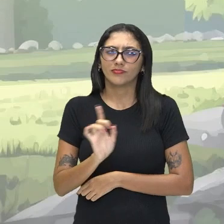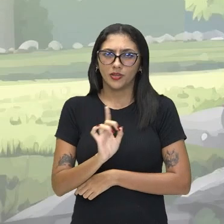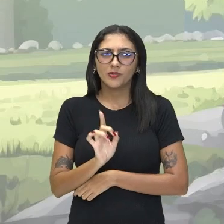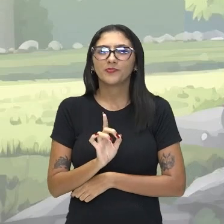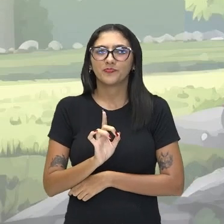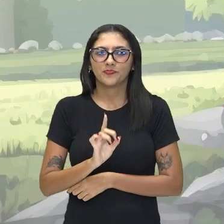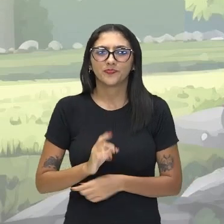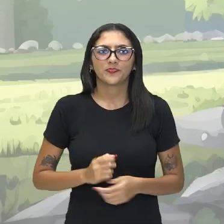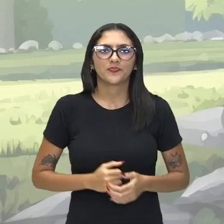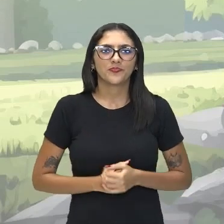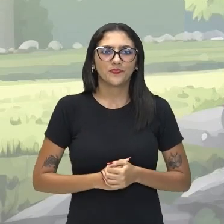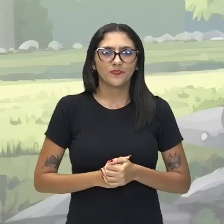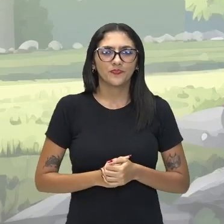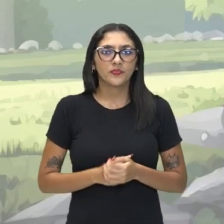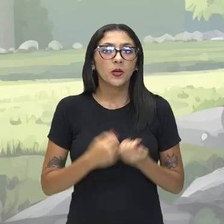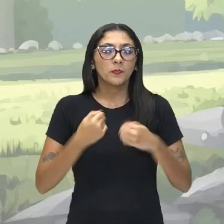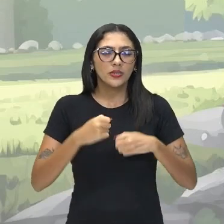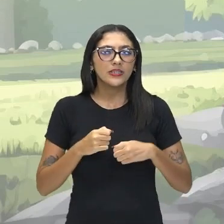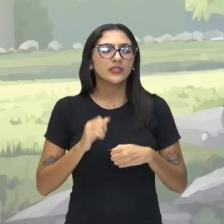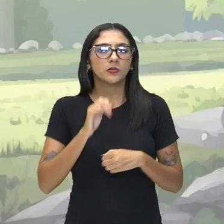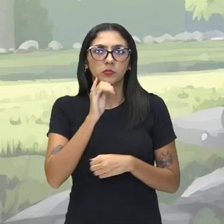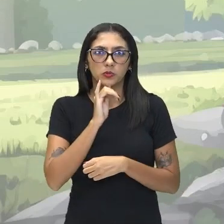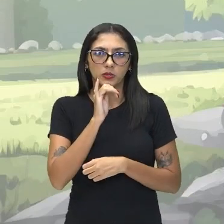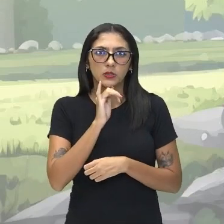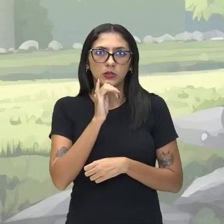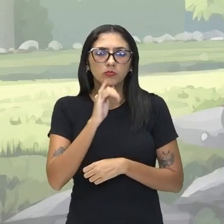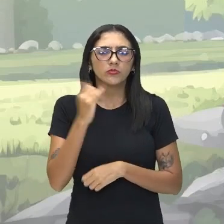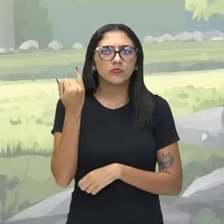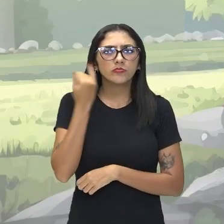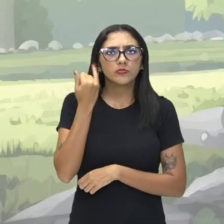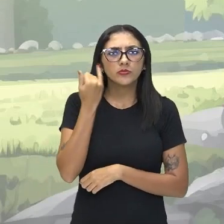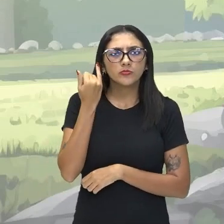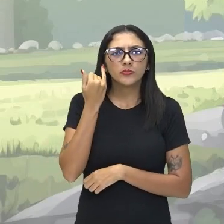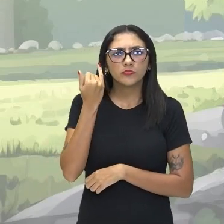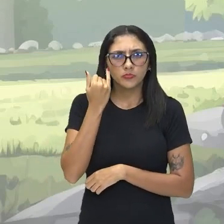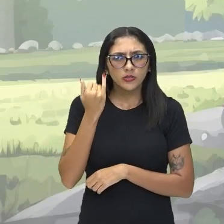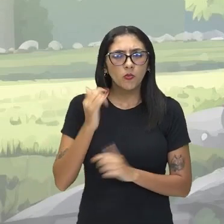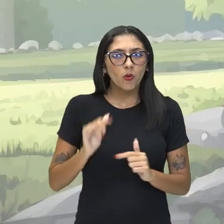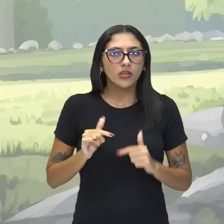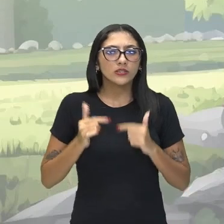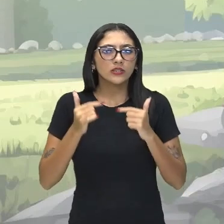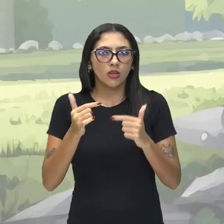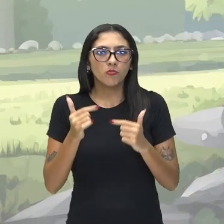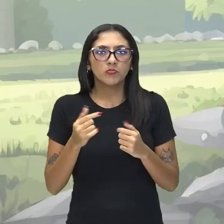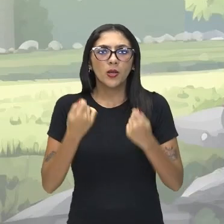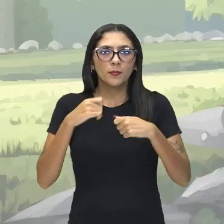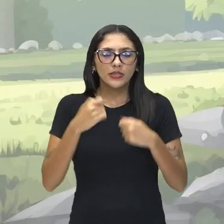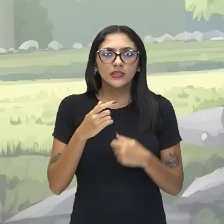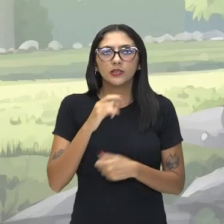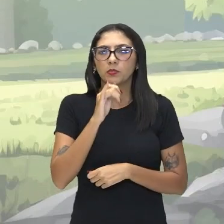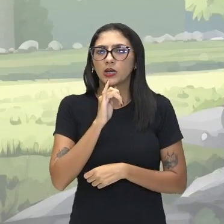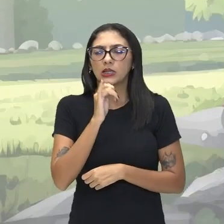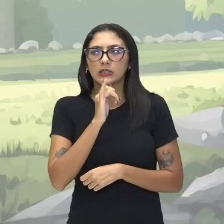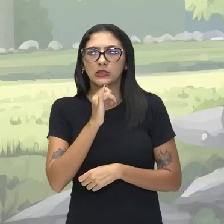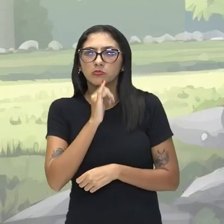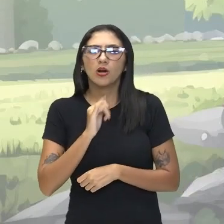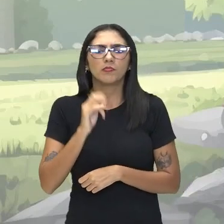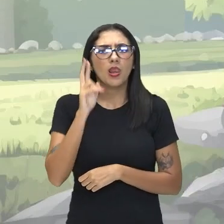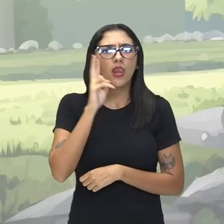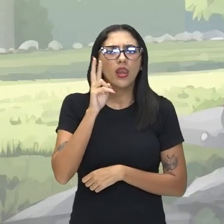tá? Pois só quando eu relato implica que o acontecido seja trazido outra vez, né? Isto